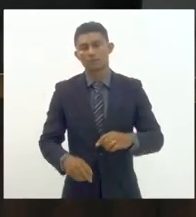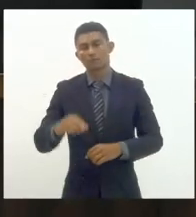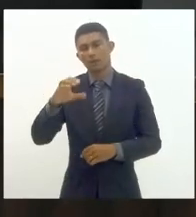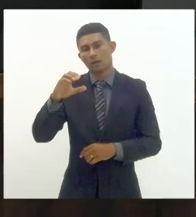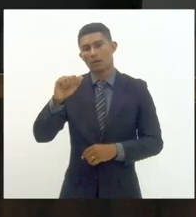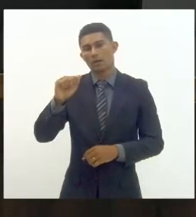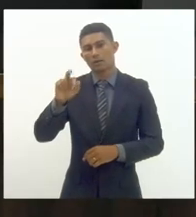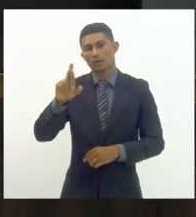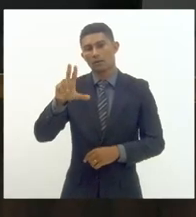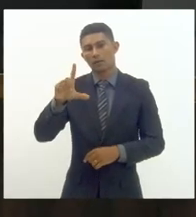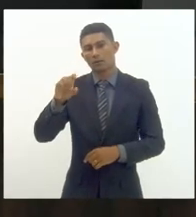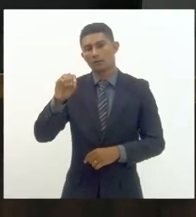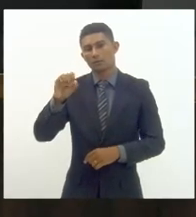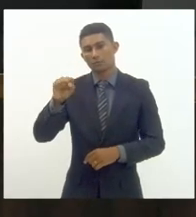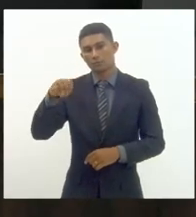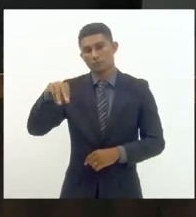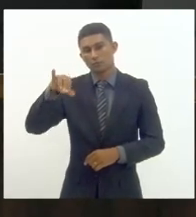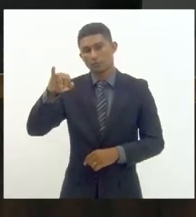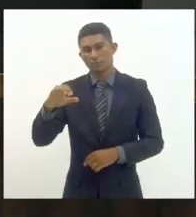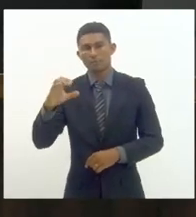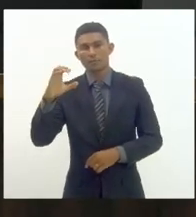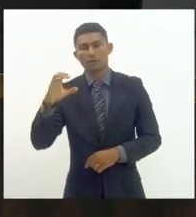Carlos Mink.